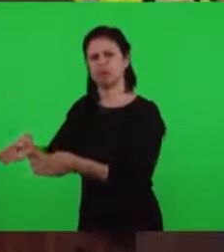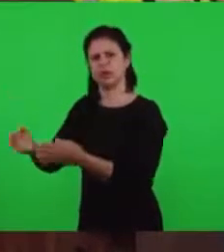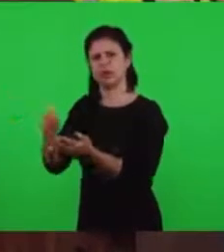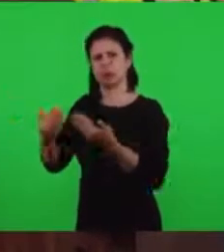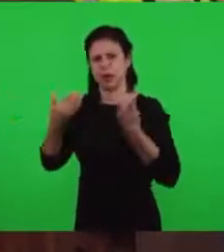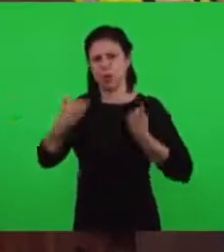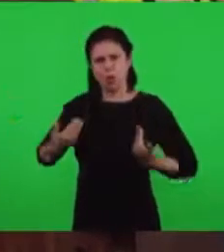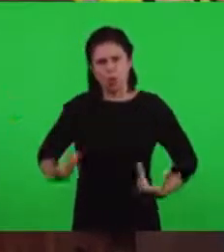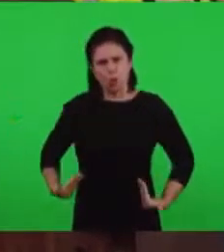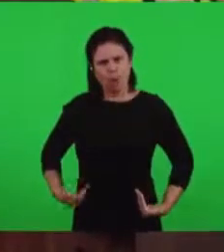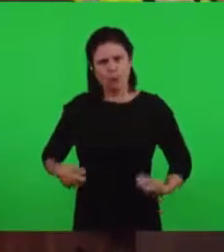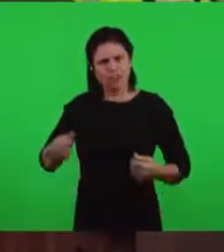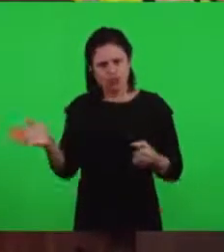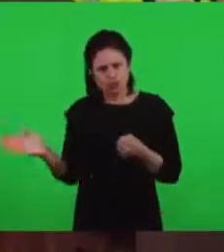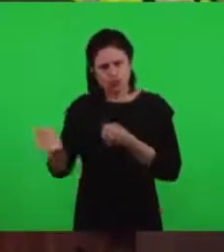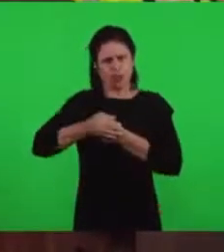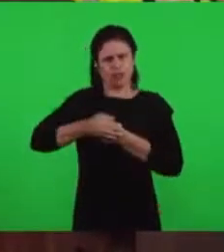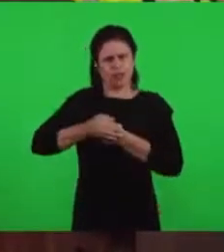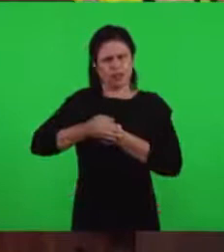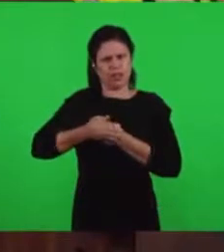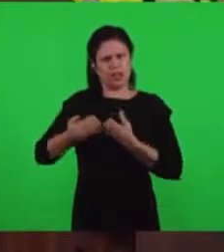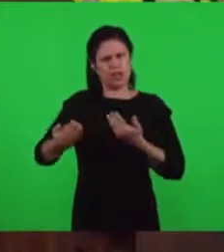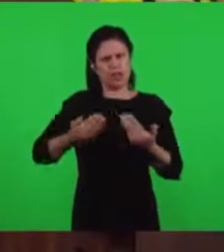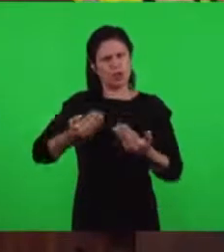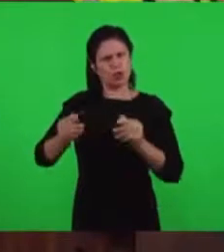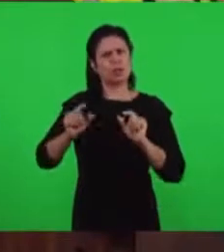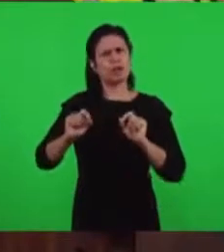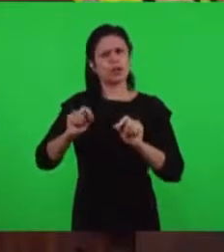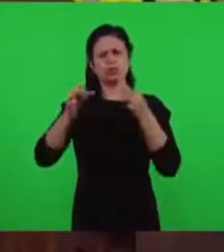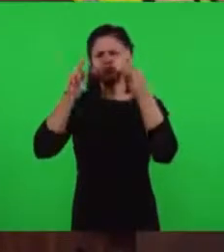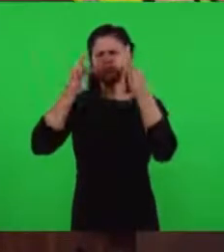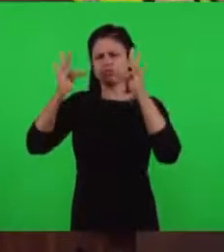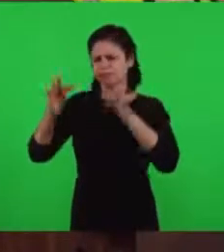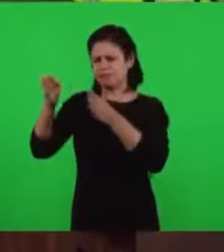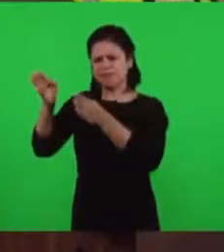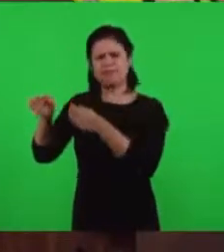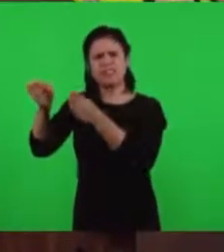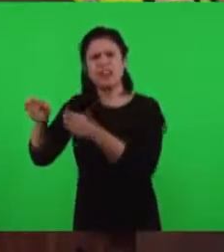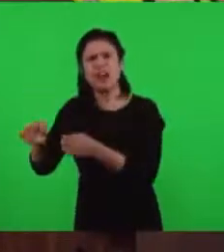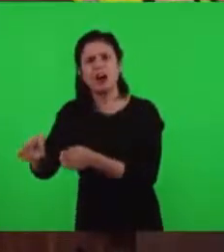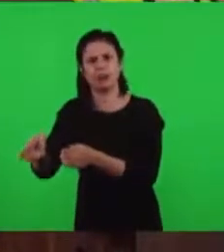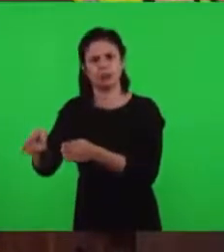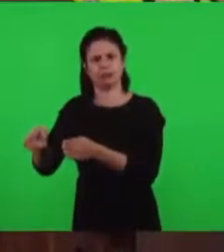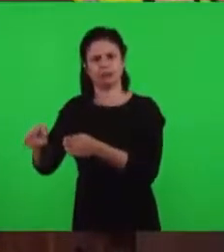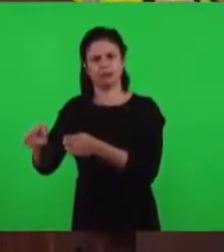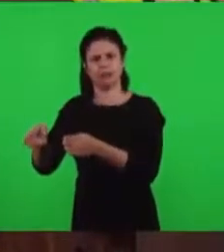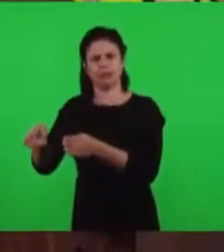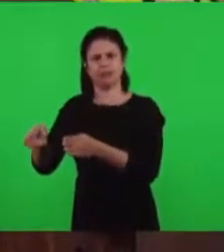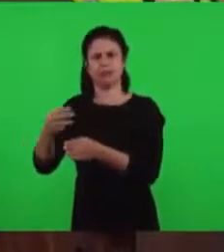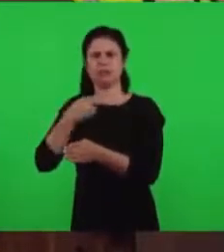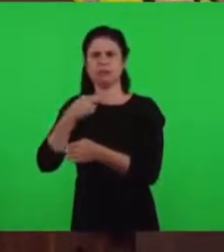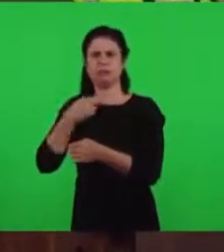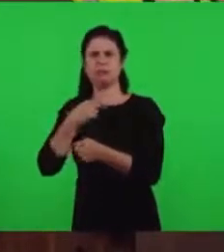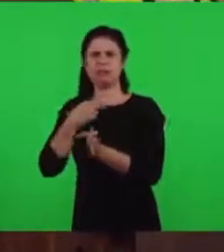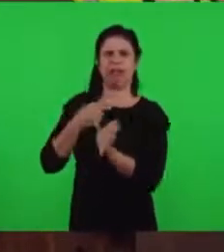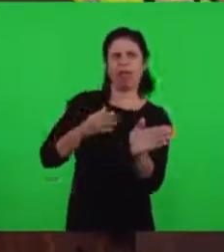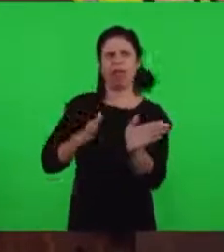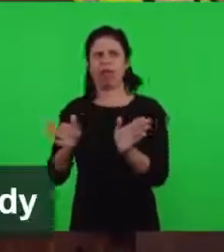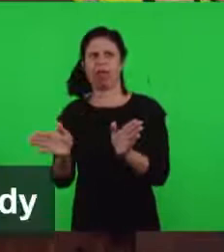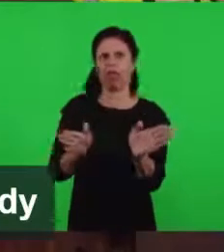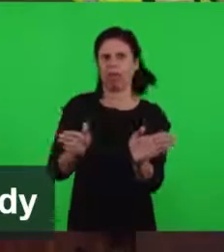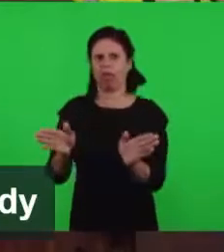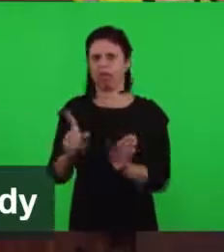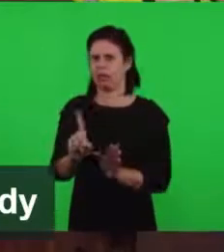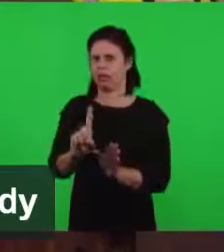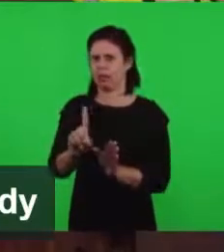corpo tem que estar preservado protegido escondido porque